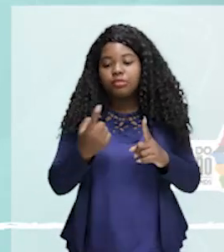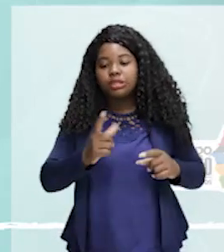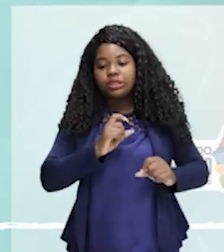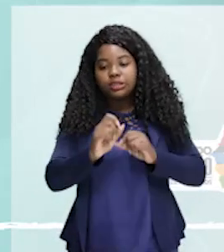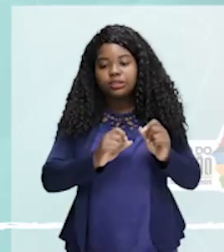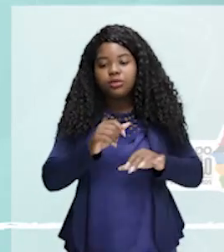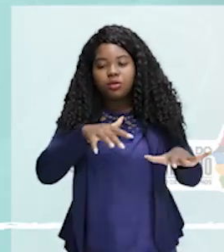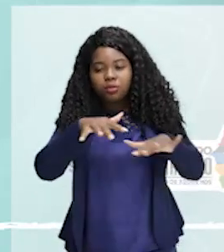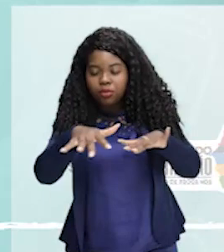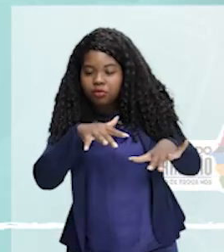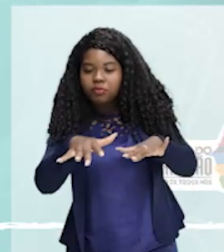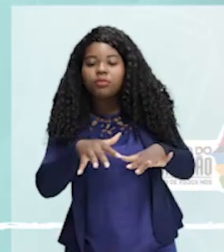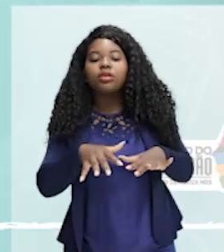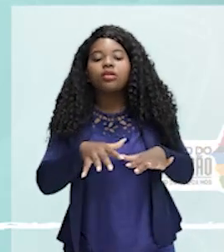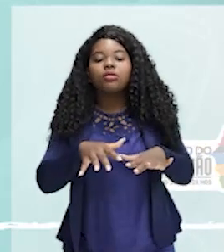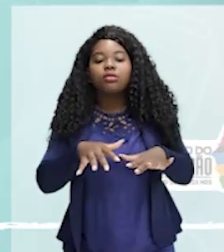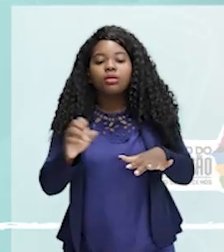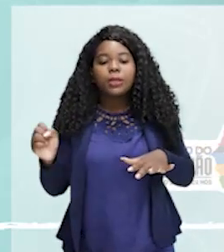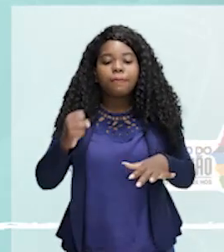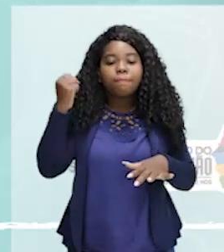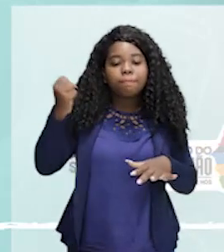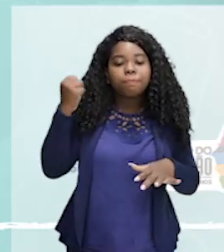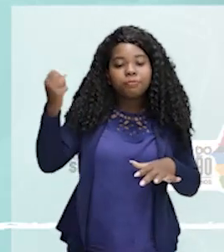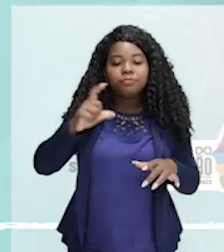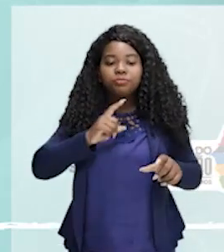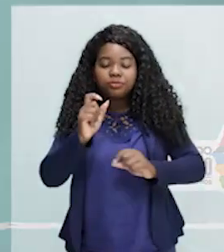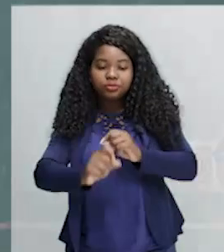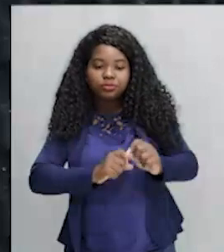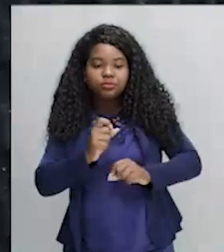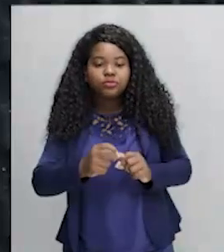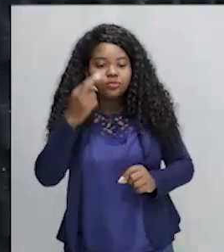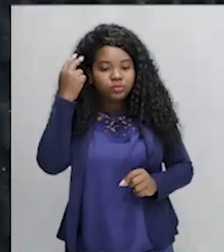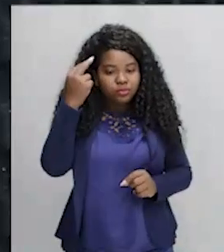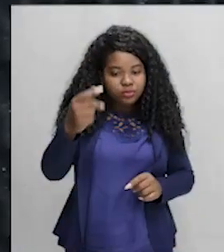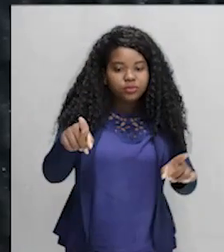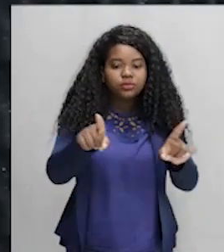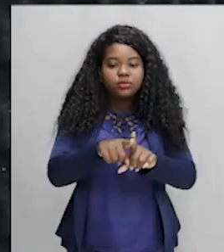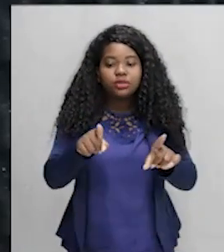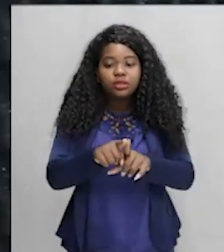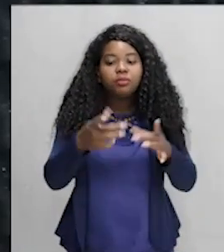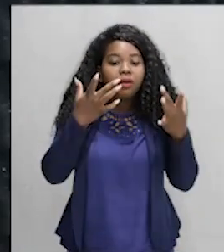consideramos pré-históricas e teatrais. Como assim, professor? Então vamos lá.